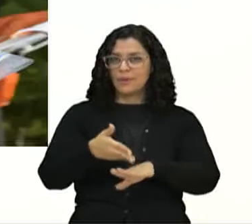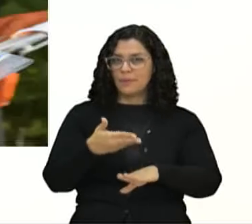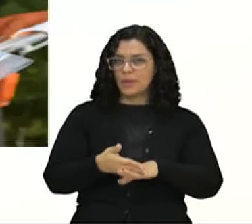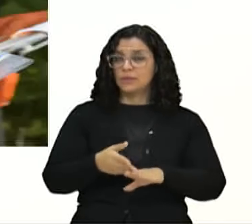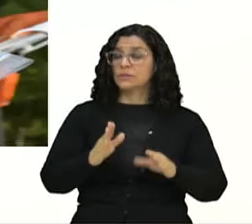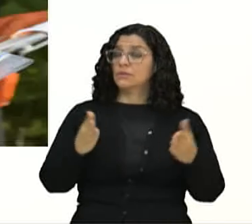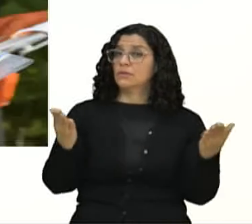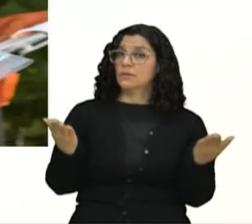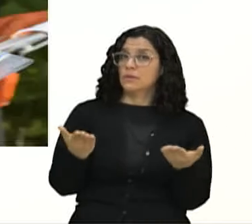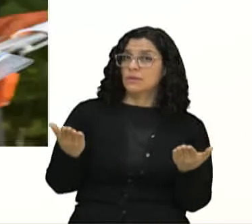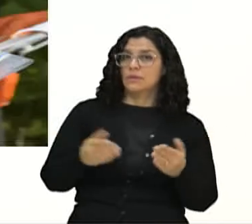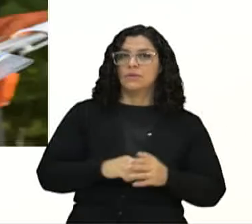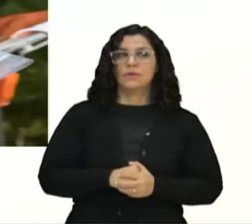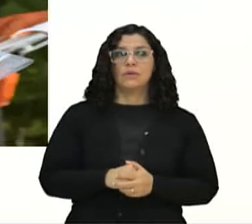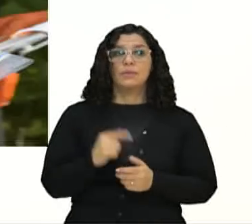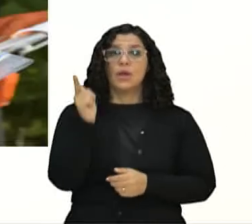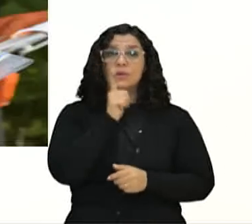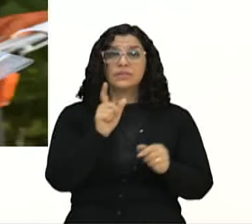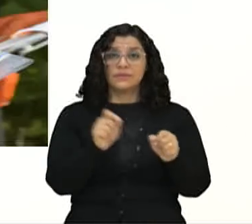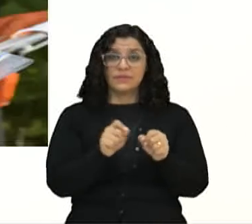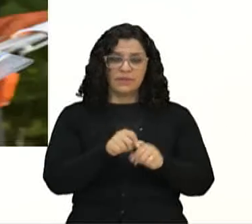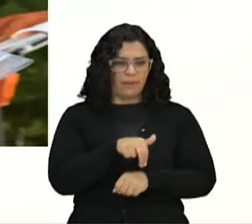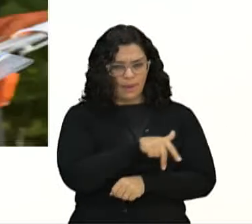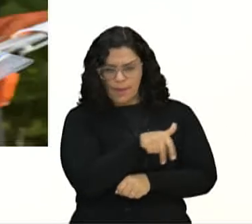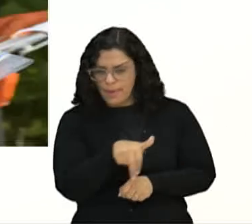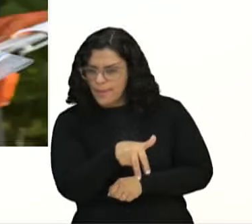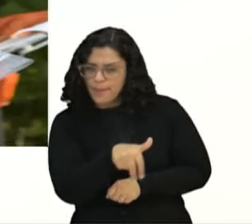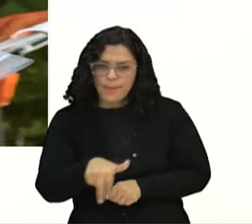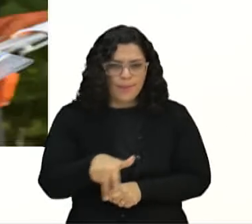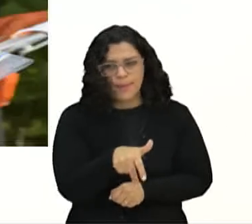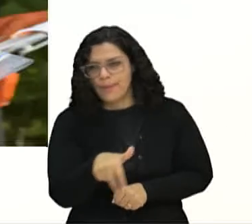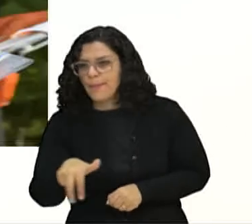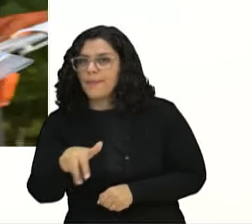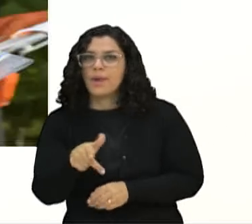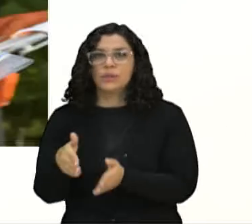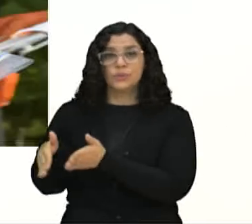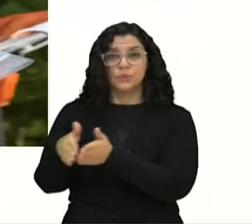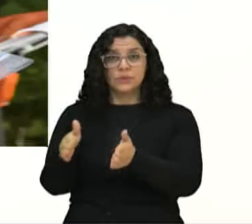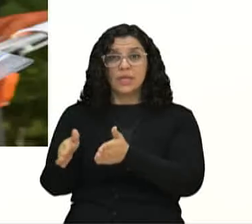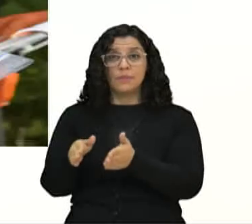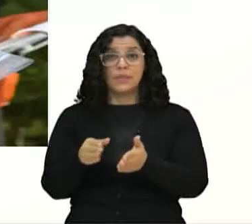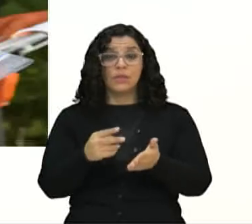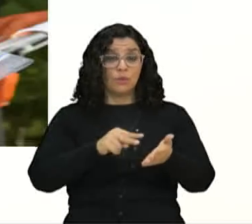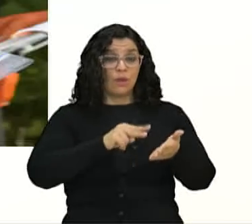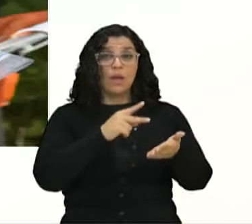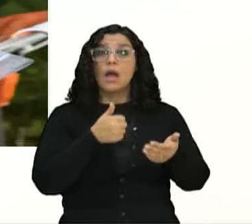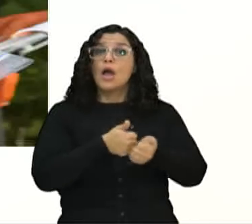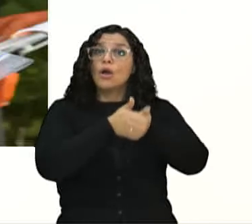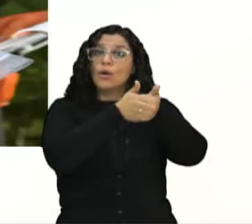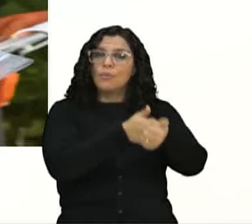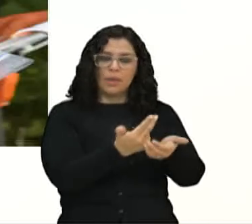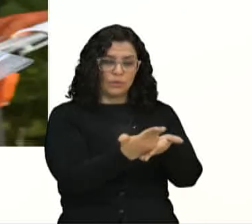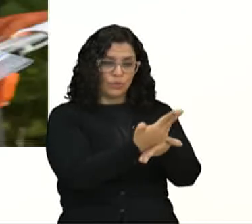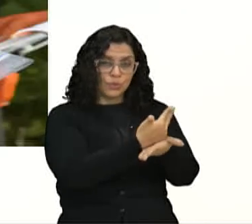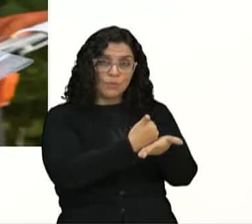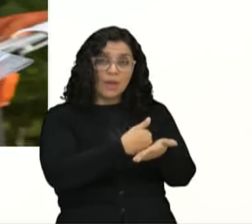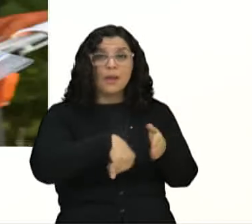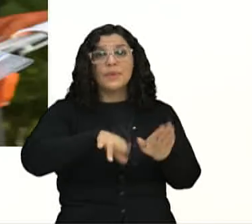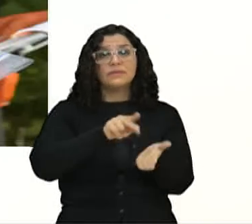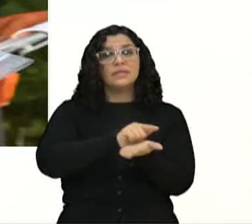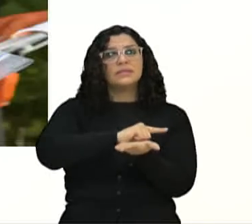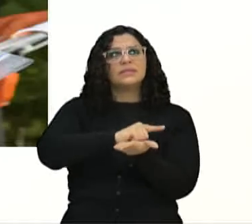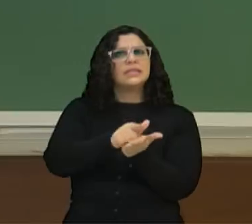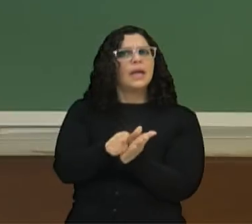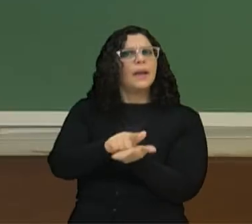realizar ele percorre, então, seus próprios itinerários, utilizando um mapa e, eventualmente, uma bússola. Por que